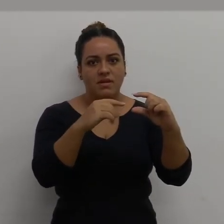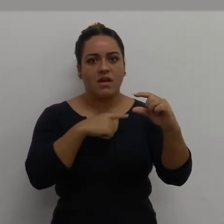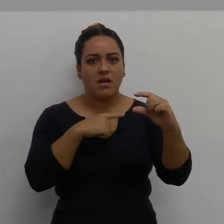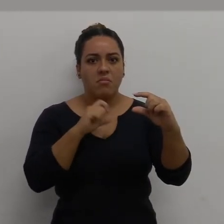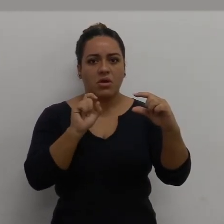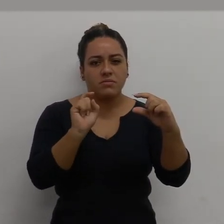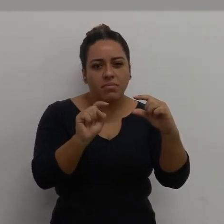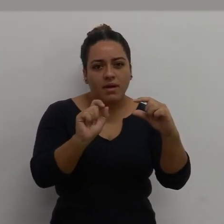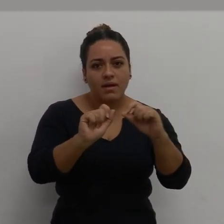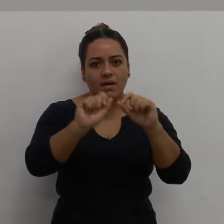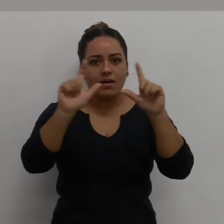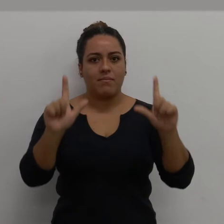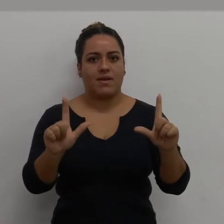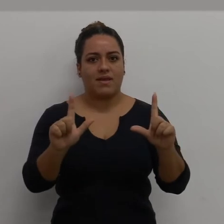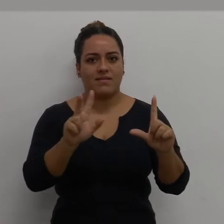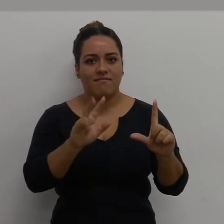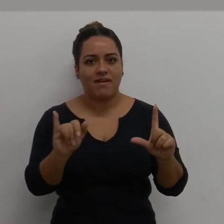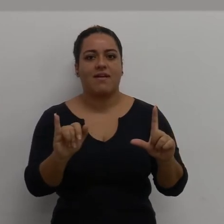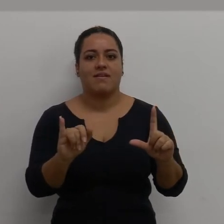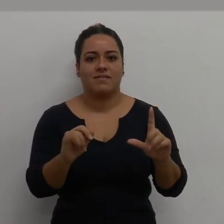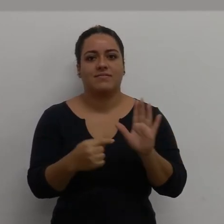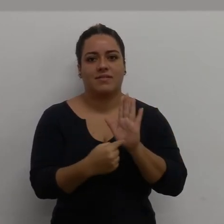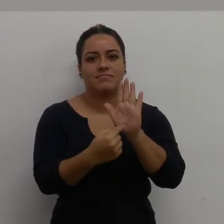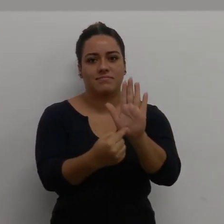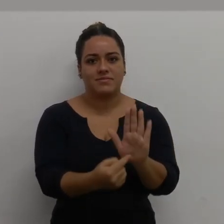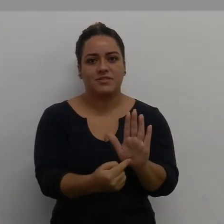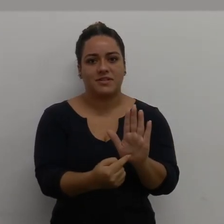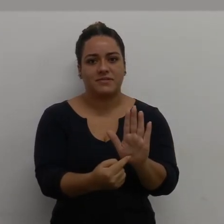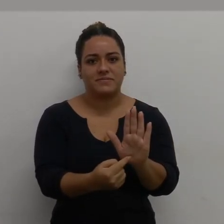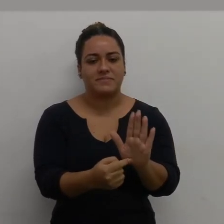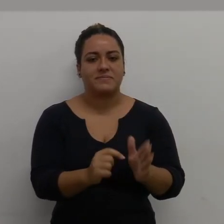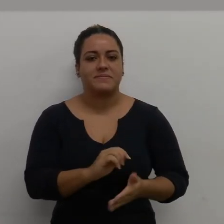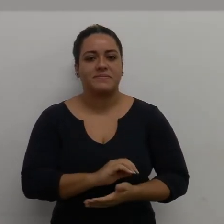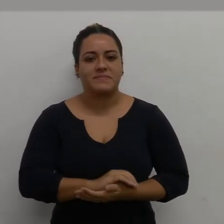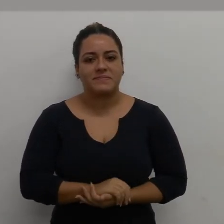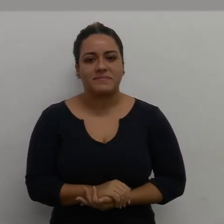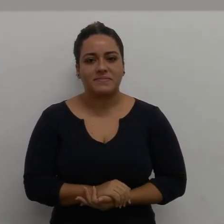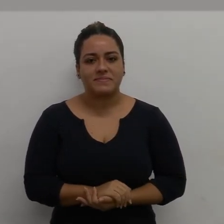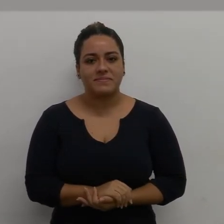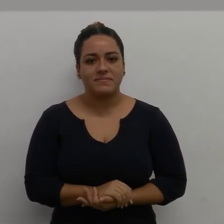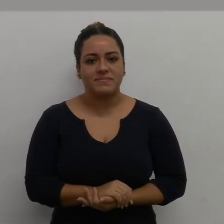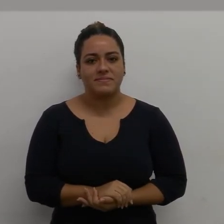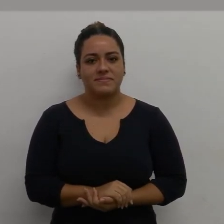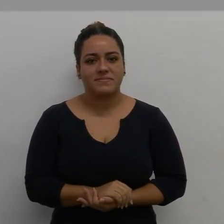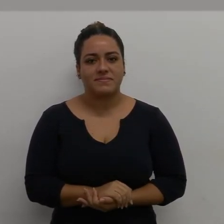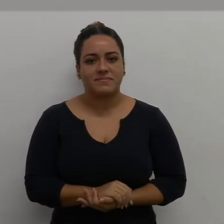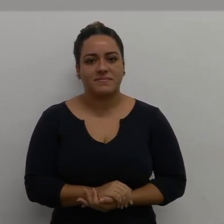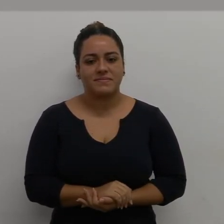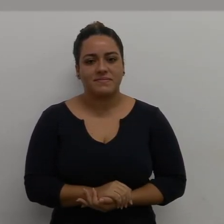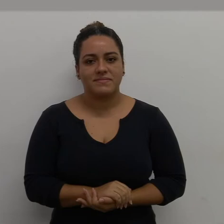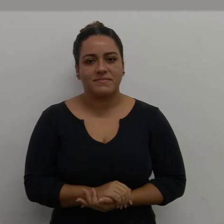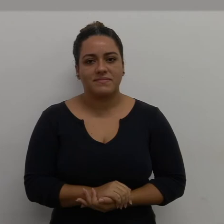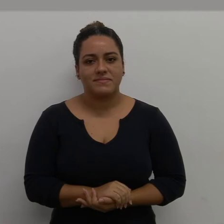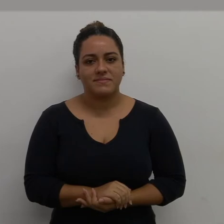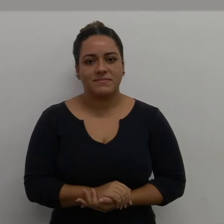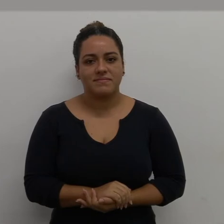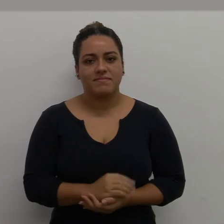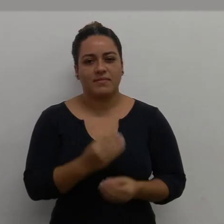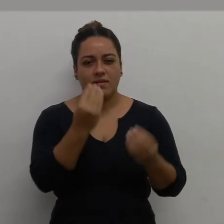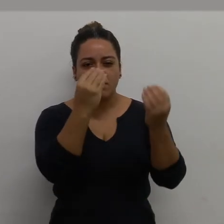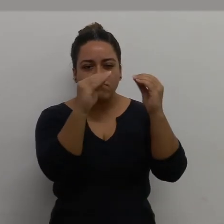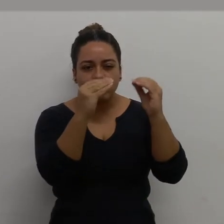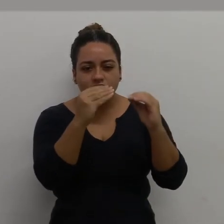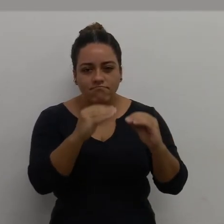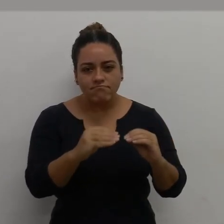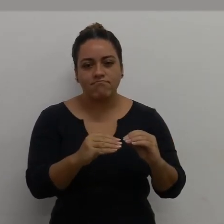ali, o Excel já interpretou, opa, vai aparecer uma fórmula. Eu vou processar o restante como uma fórmula, ok? Vou tirar